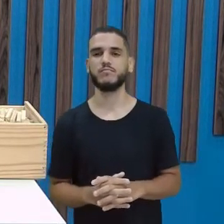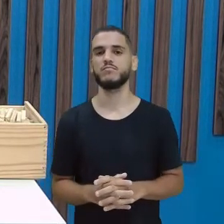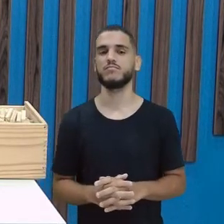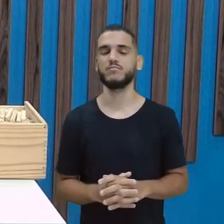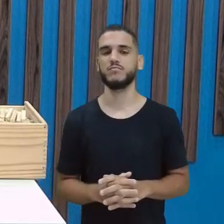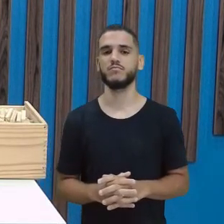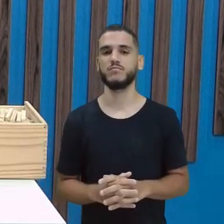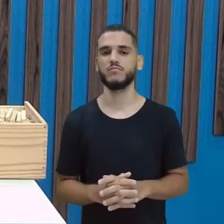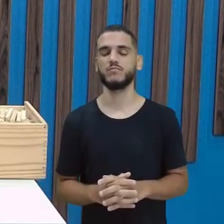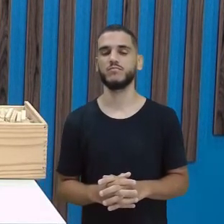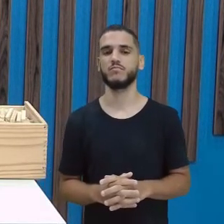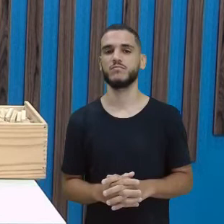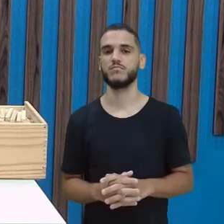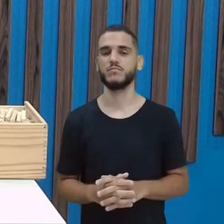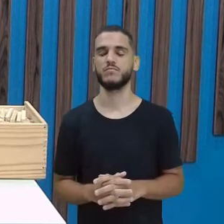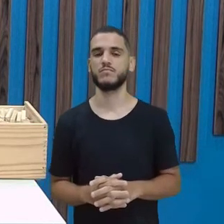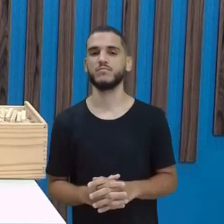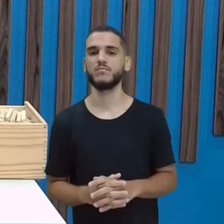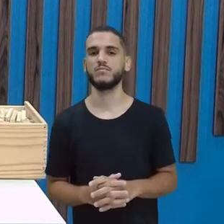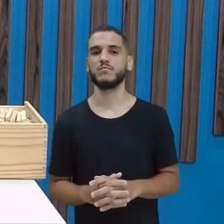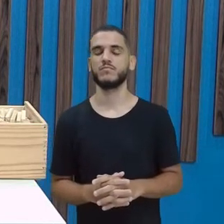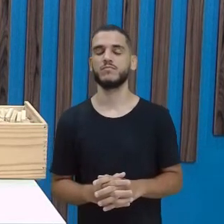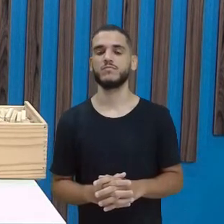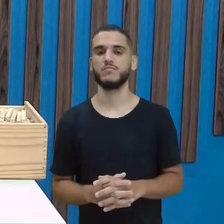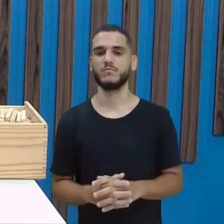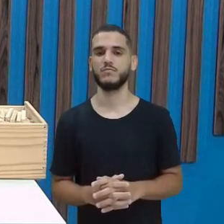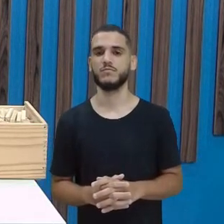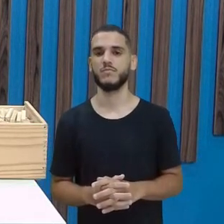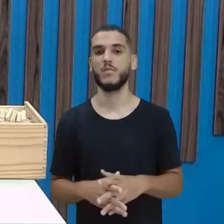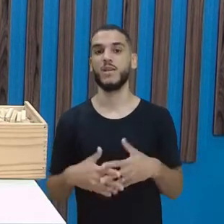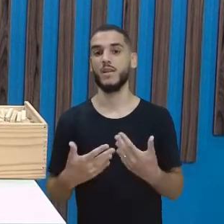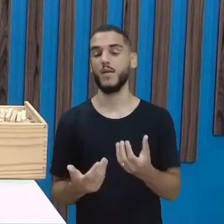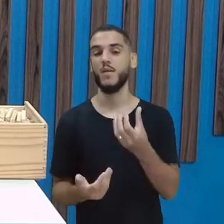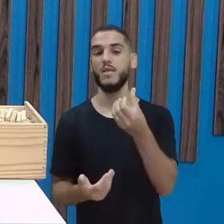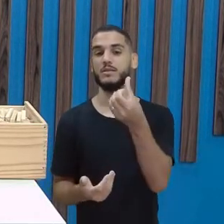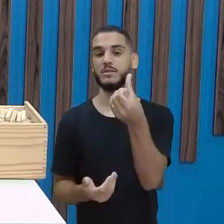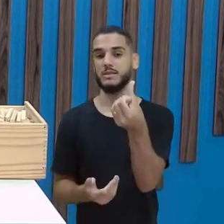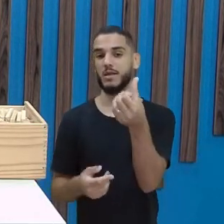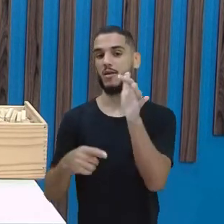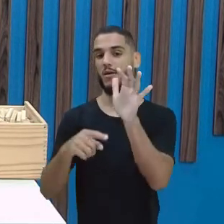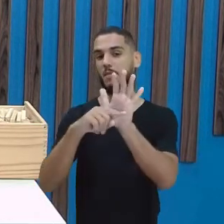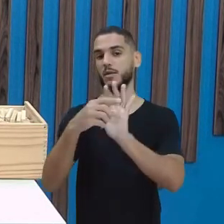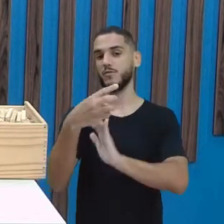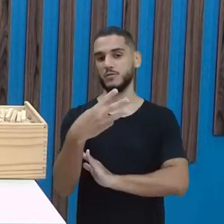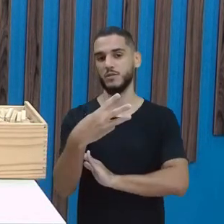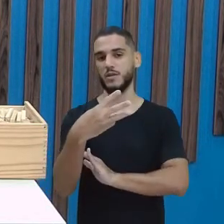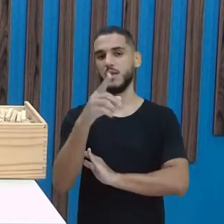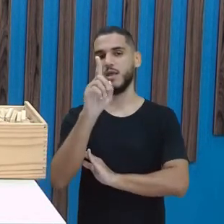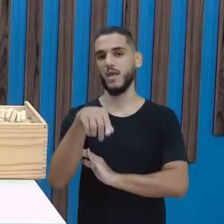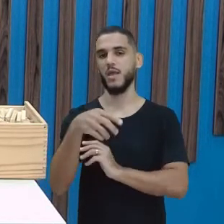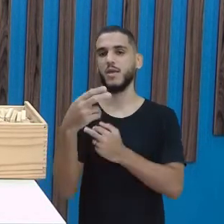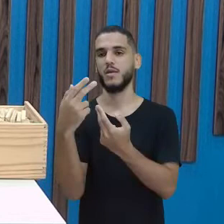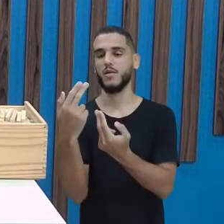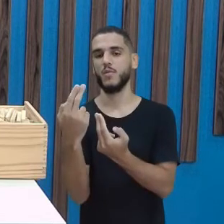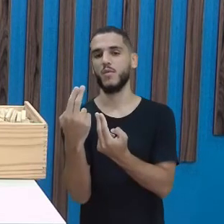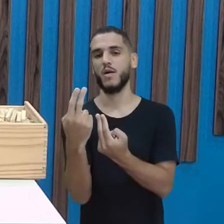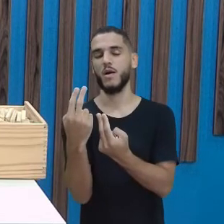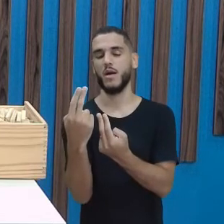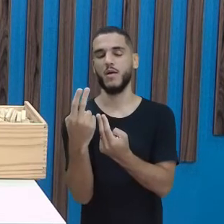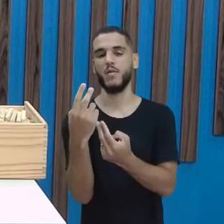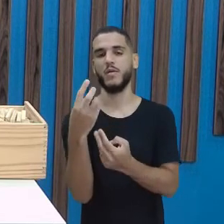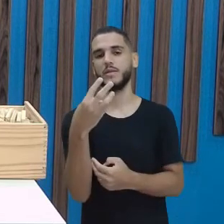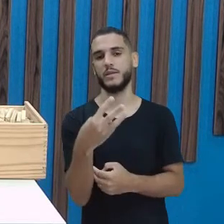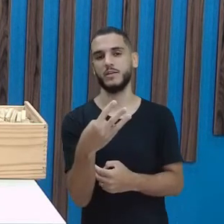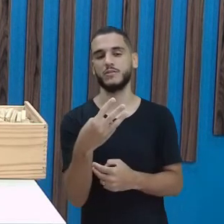justamente os únicos 2 que eu tinha, não vou ficar com nada. De 6 eu retiro 3, então vai me